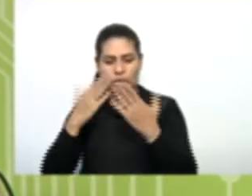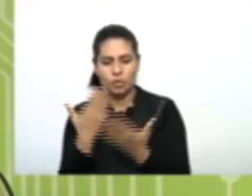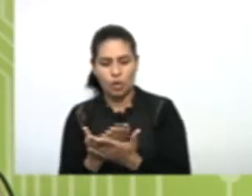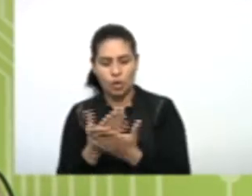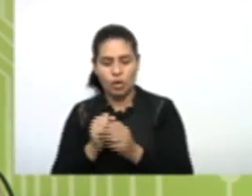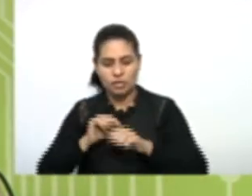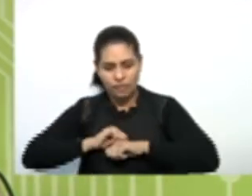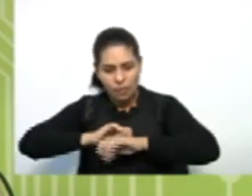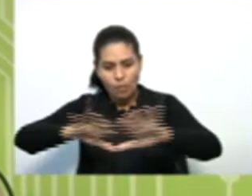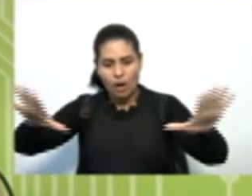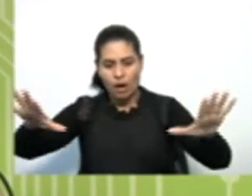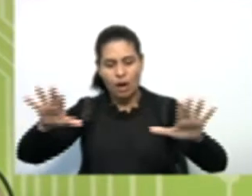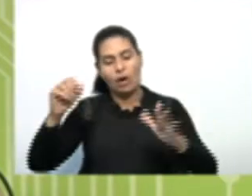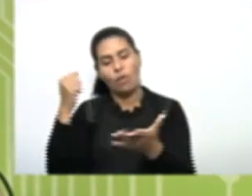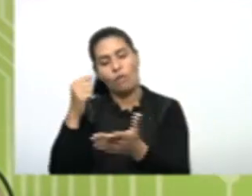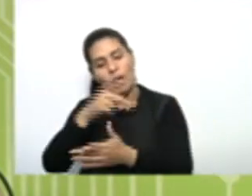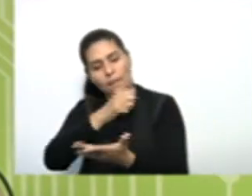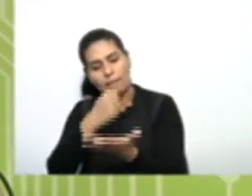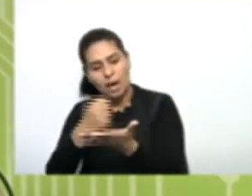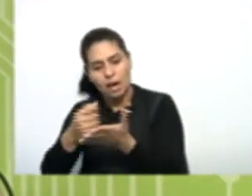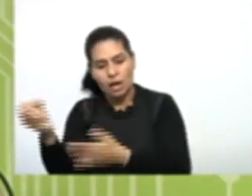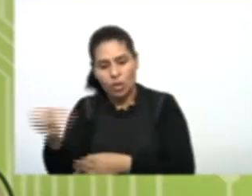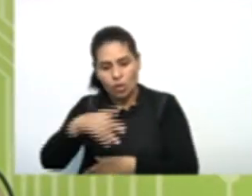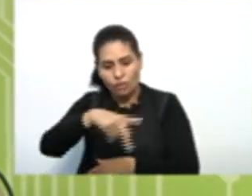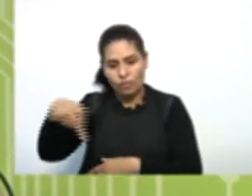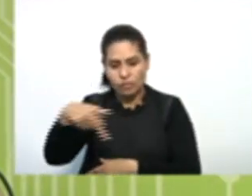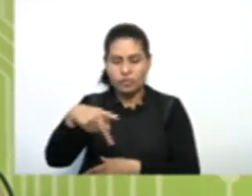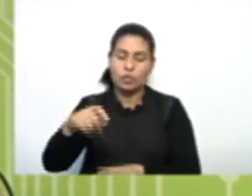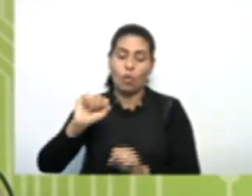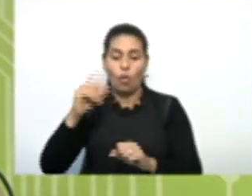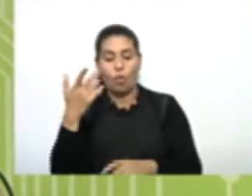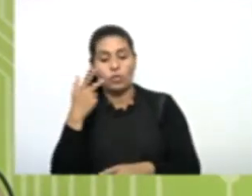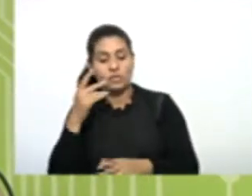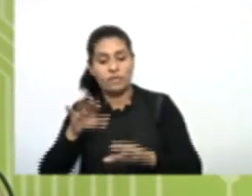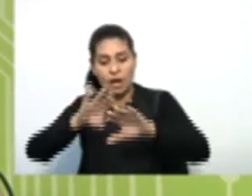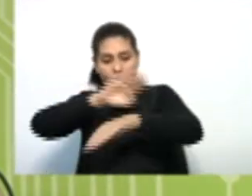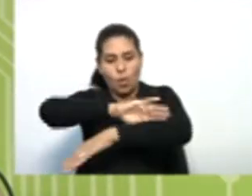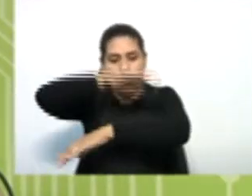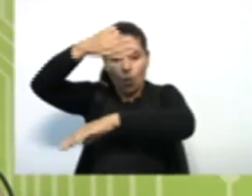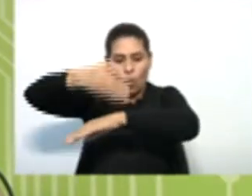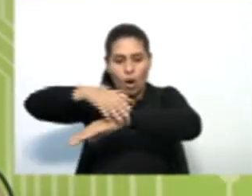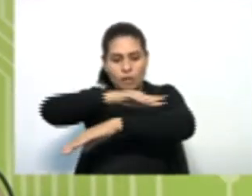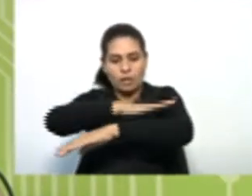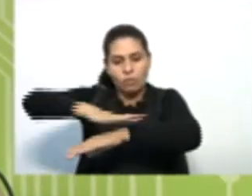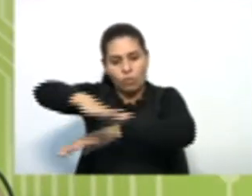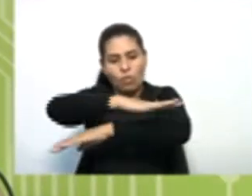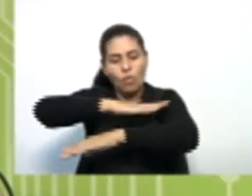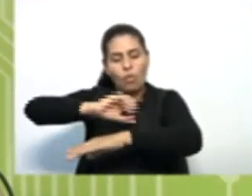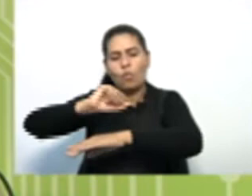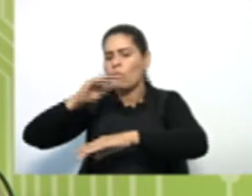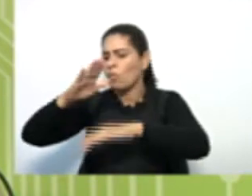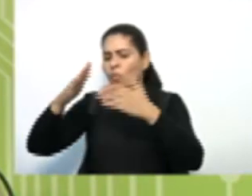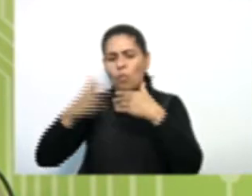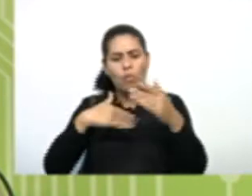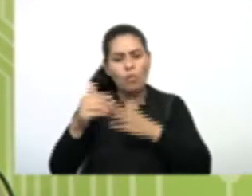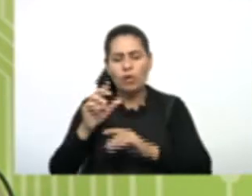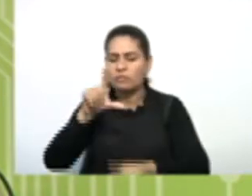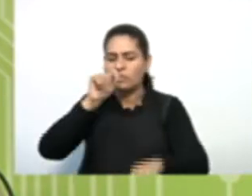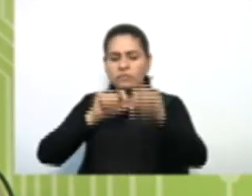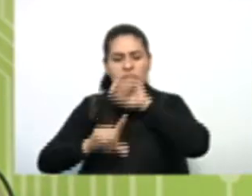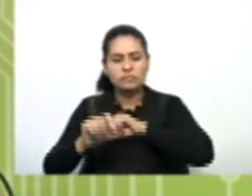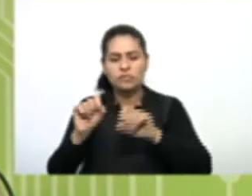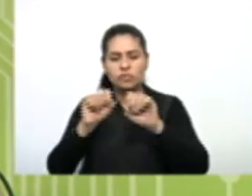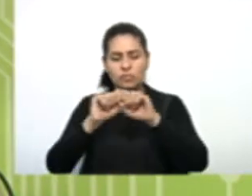vai expandir, se a gente vai contratar professores novos, ou se a gente vai expandir a quadra, qualquer que seja a decisão que venha a ser tomada